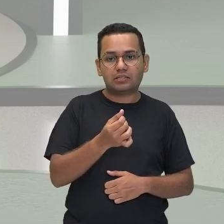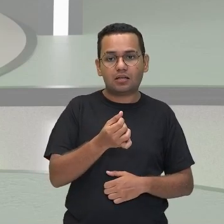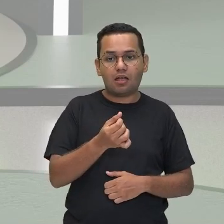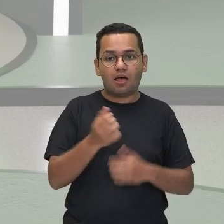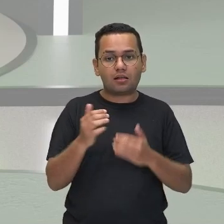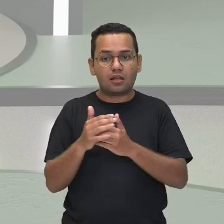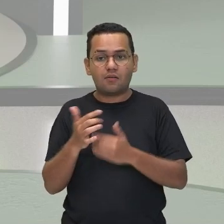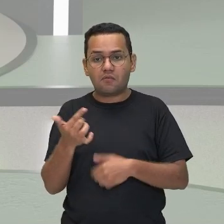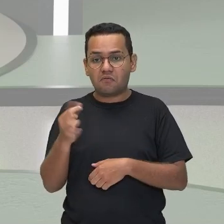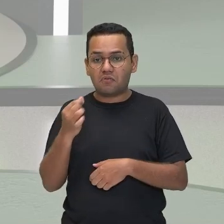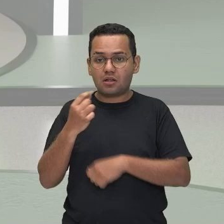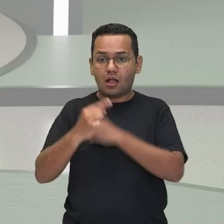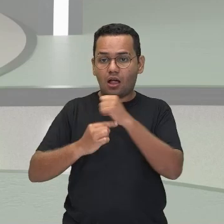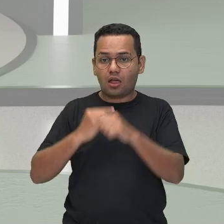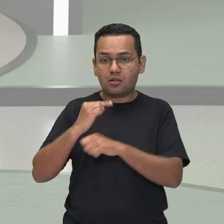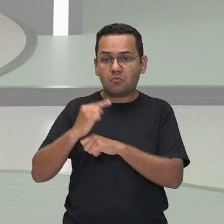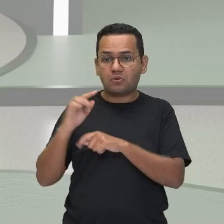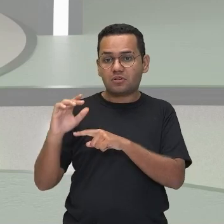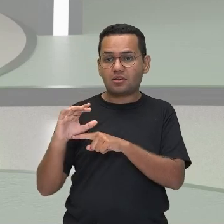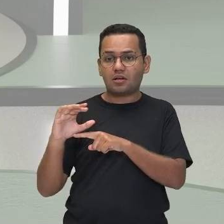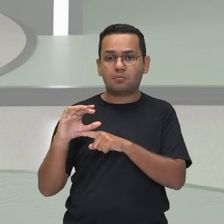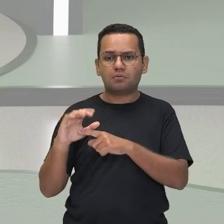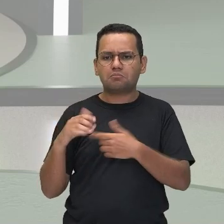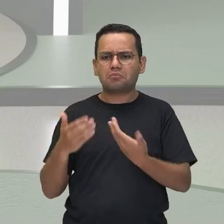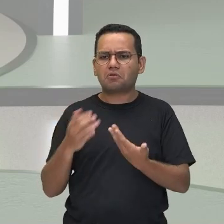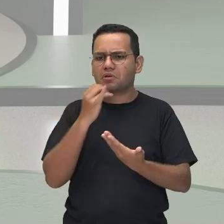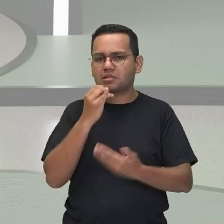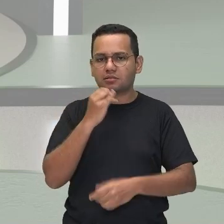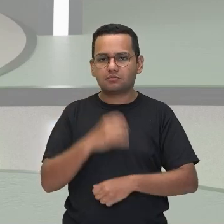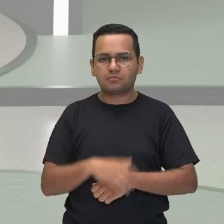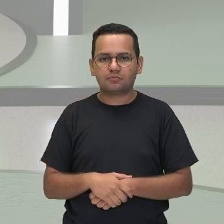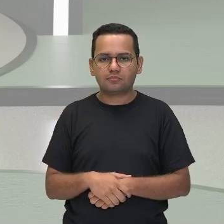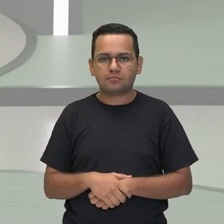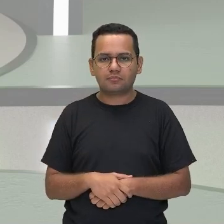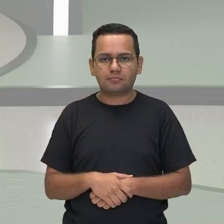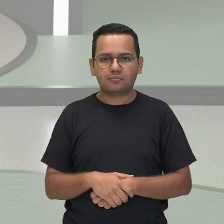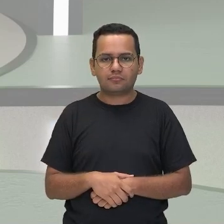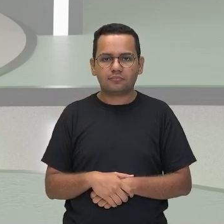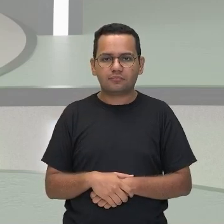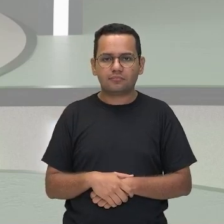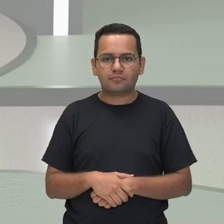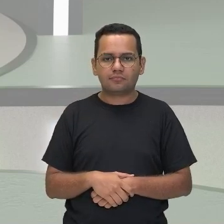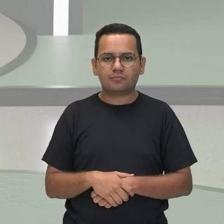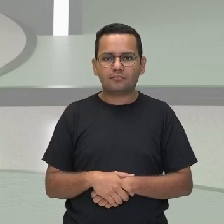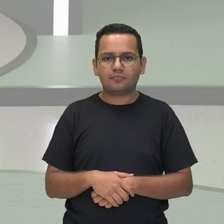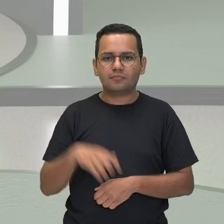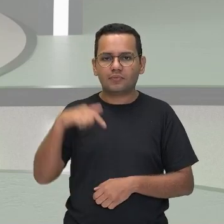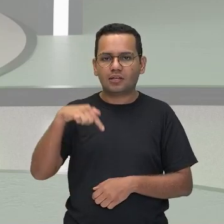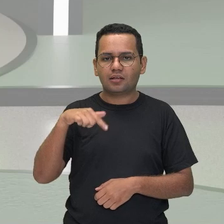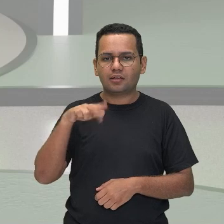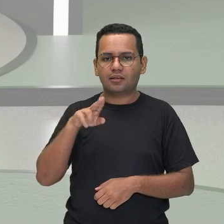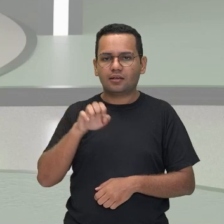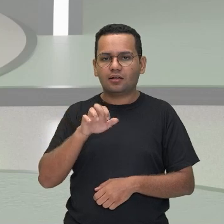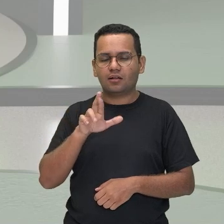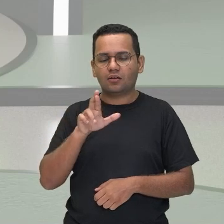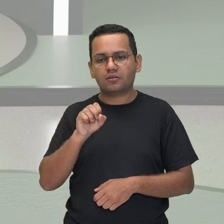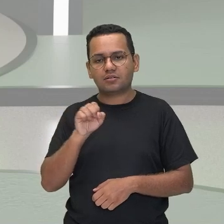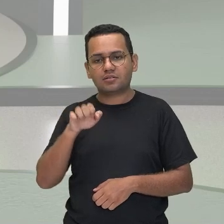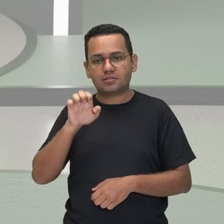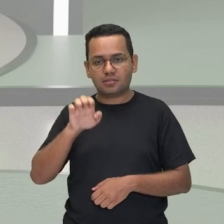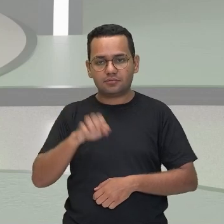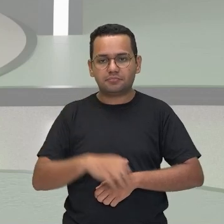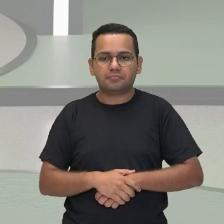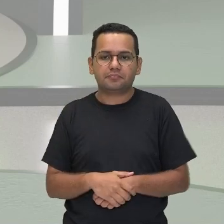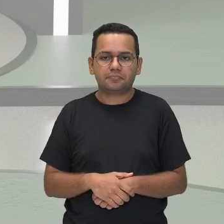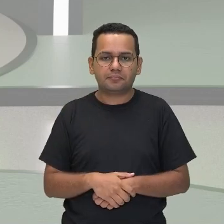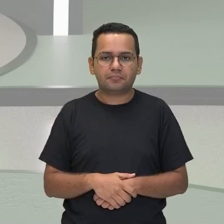de carbono. E aí, qual é o exemplo deles? O querosene, por exemplo. E aí, a essa temperatura, o querosene